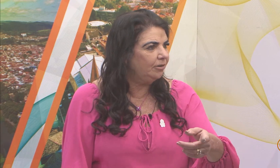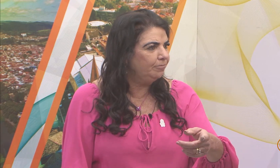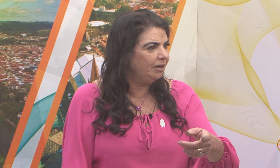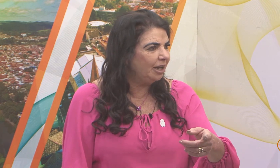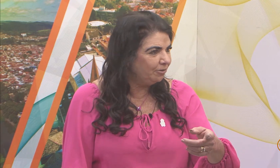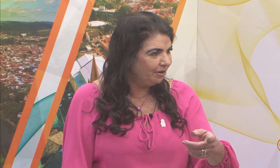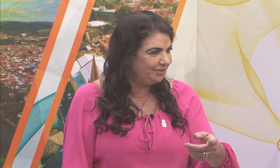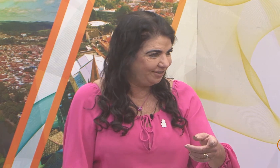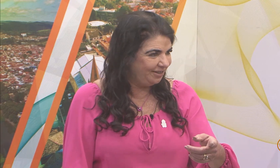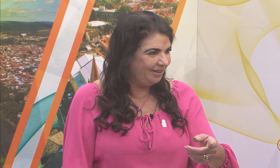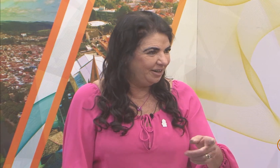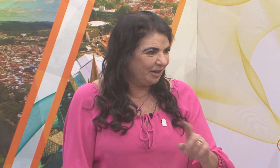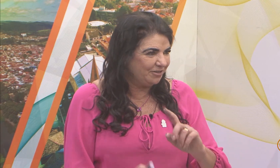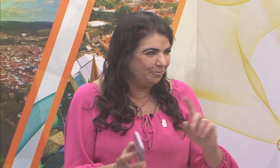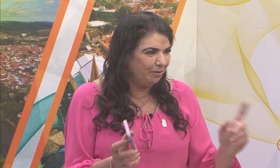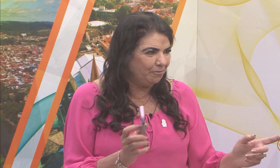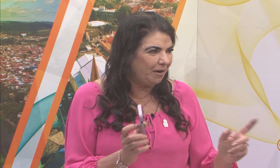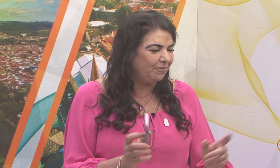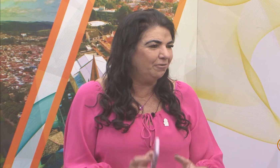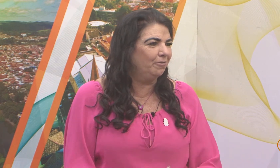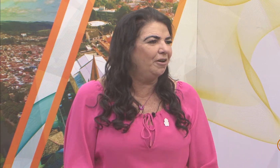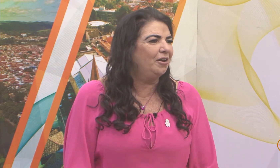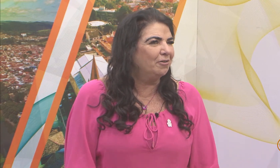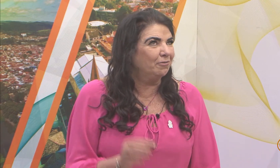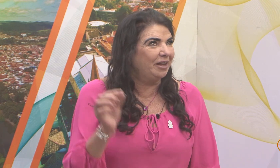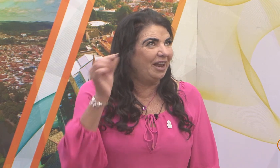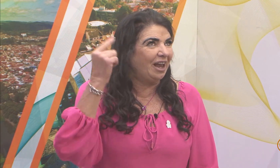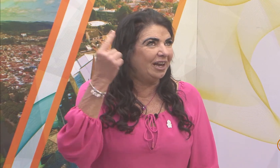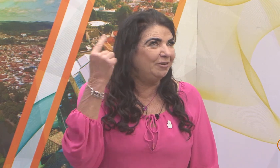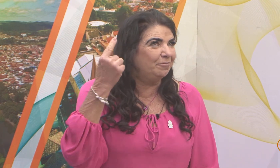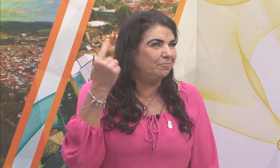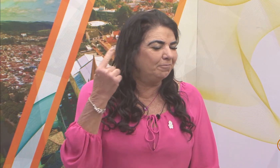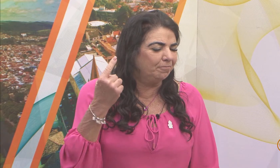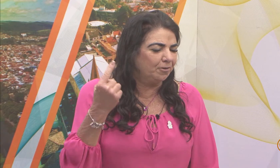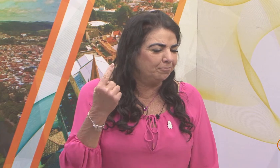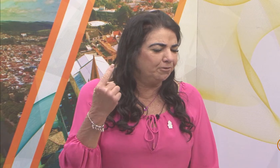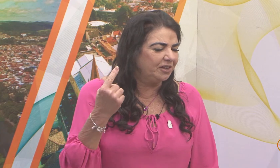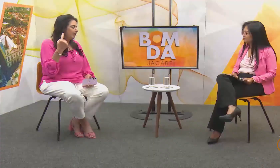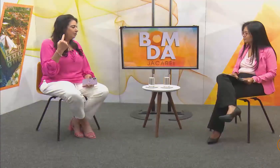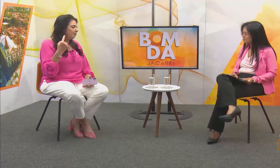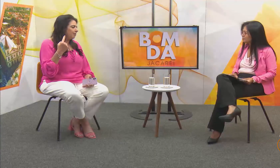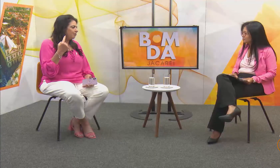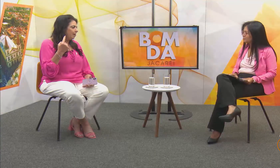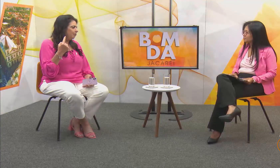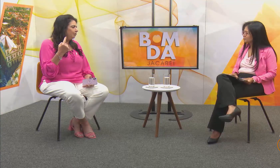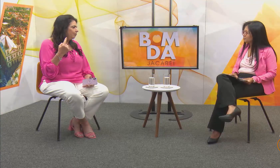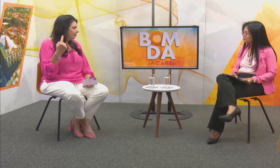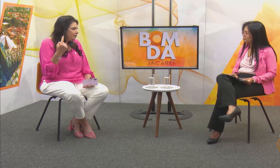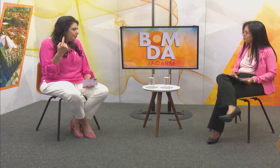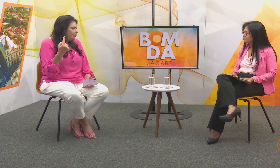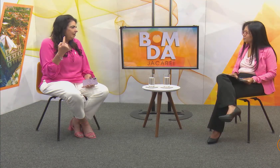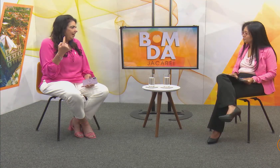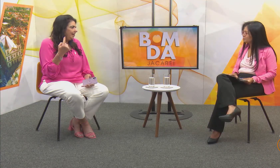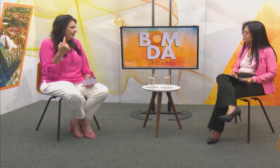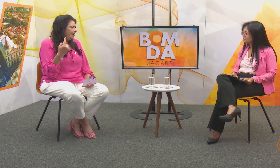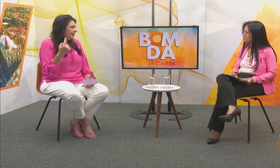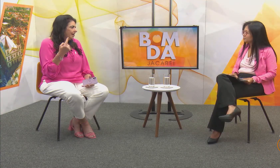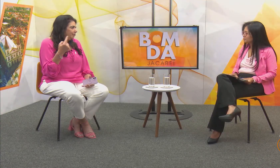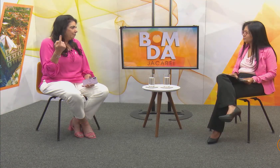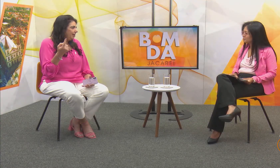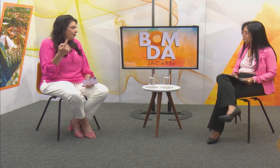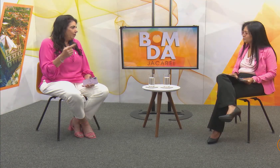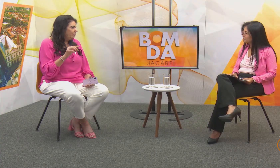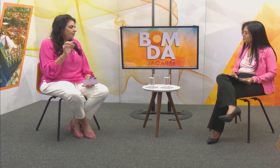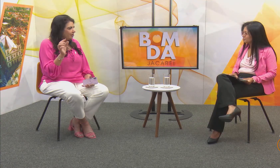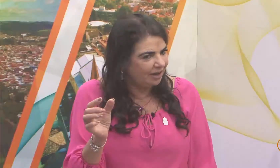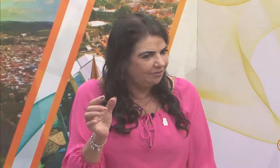estar picando no meio da noite. Que a gente não preocupava com aquele mosquito que faz o barulho no ouvido, não é o dengue. Ele